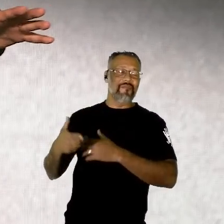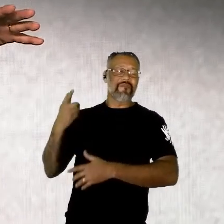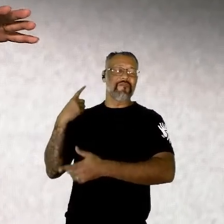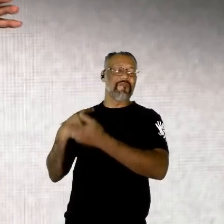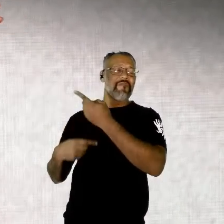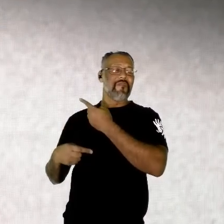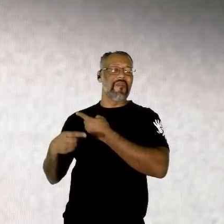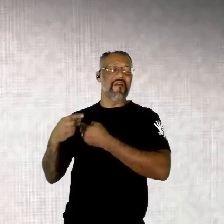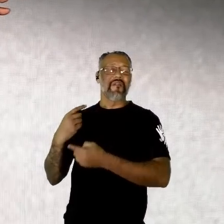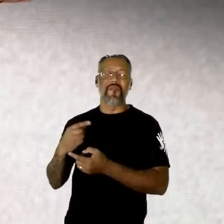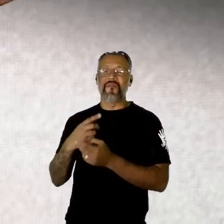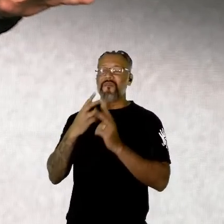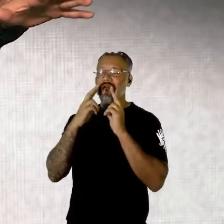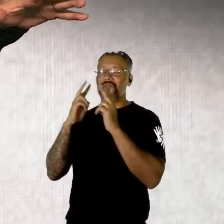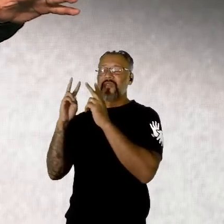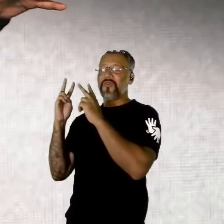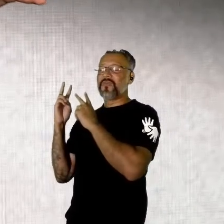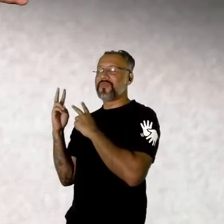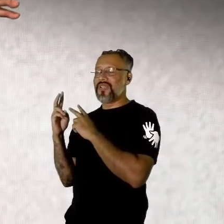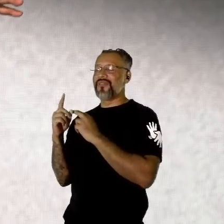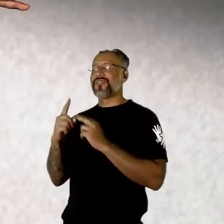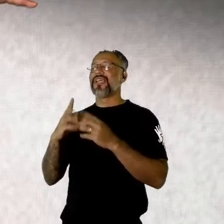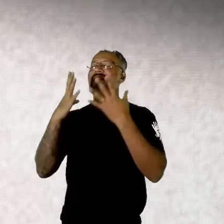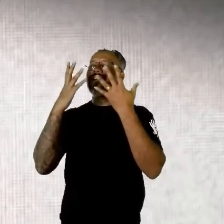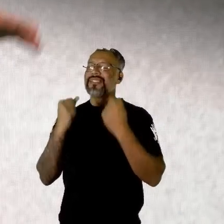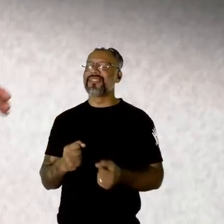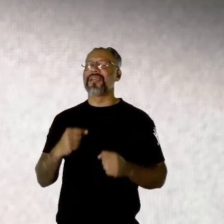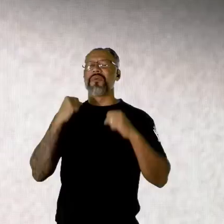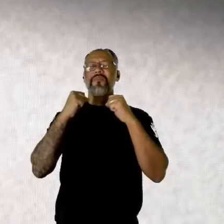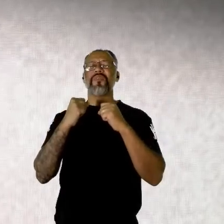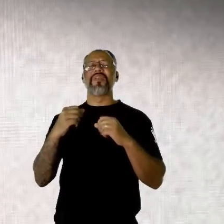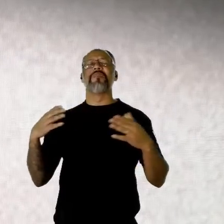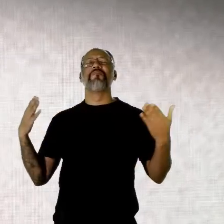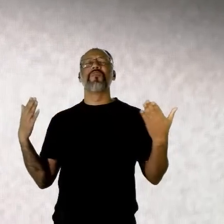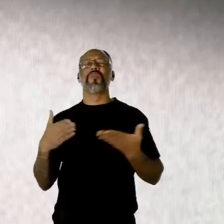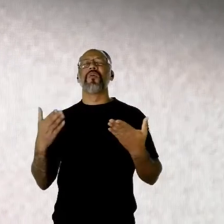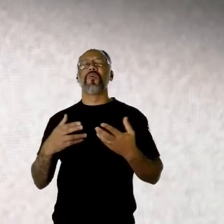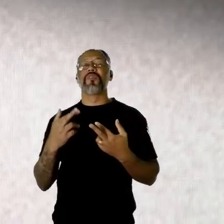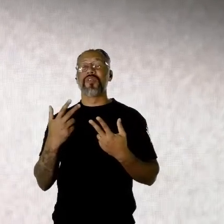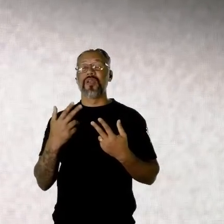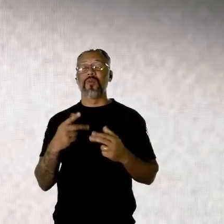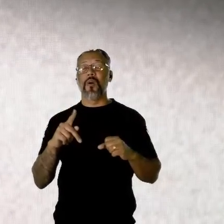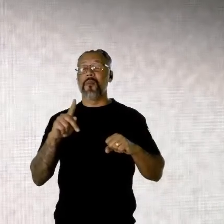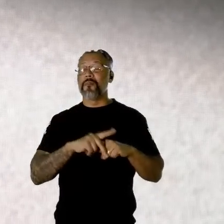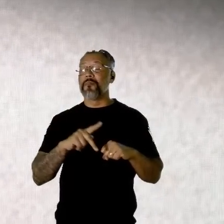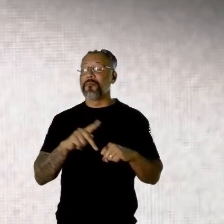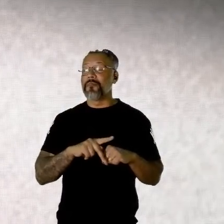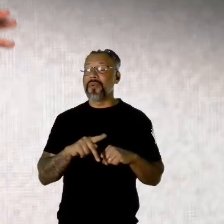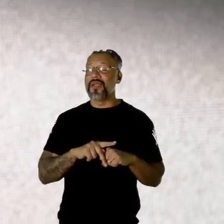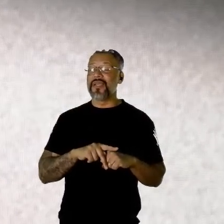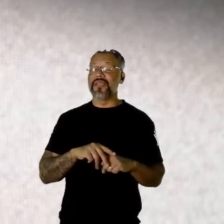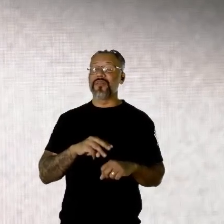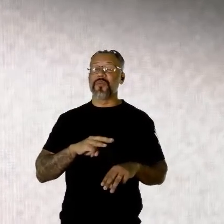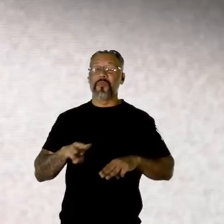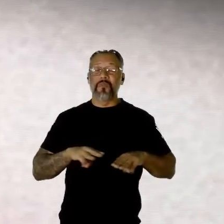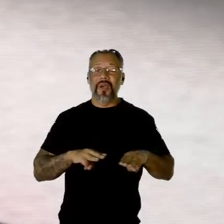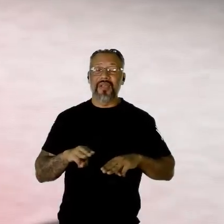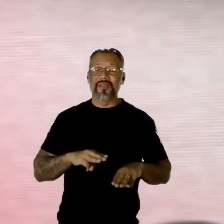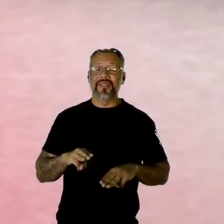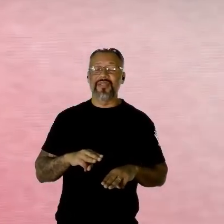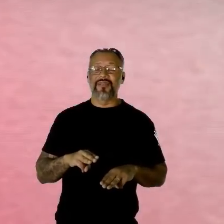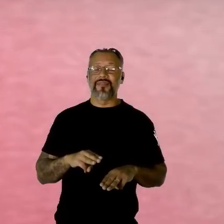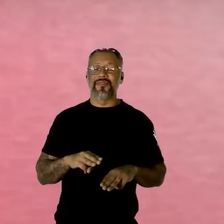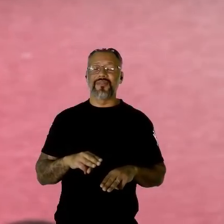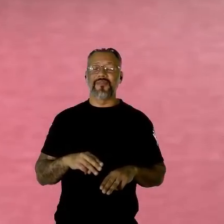querendo voltar receba poder o mesmo poder que selo Pedro o mesmo poder de selou Matheus o mesmo poder de ser o Marcos